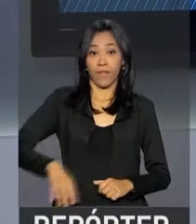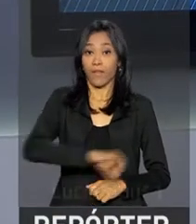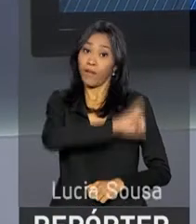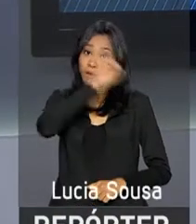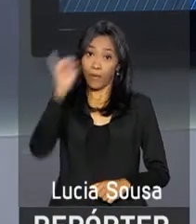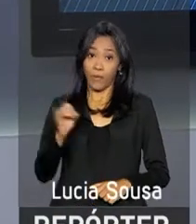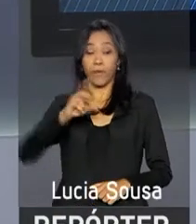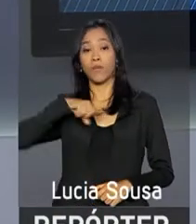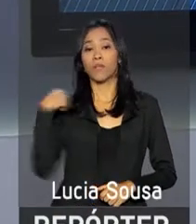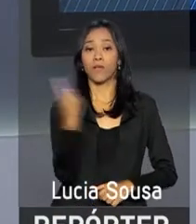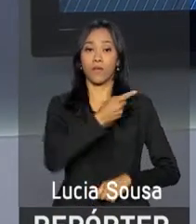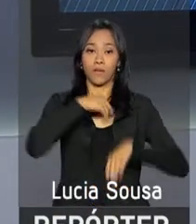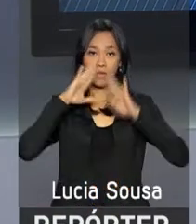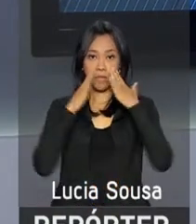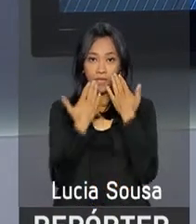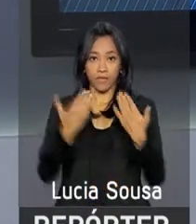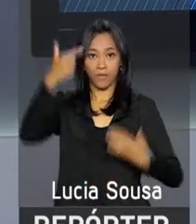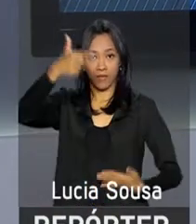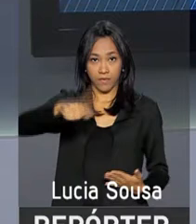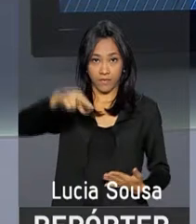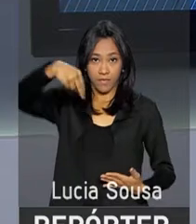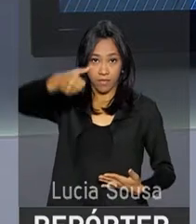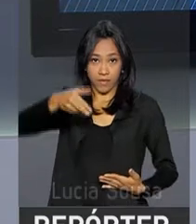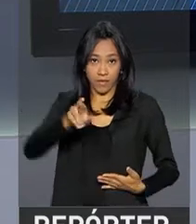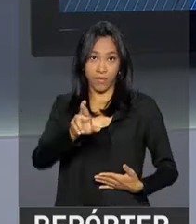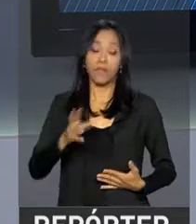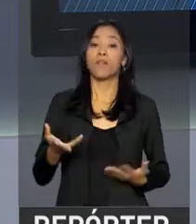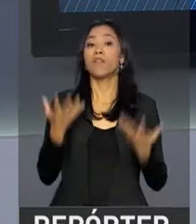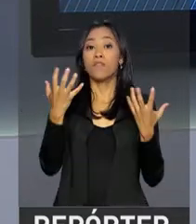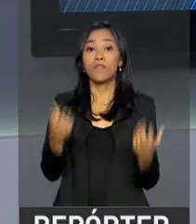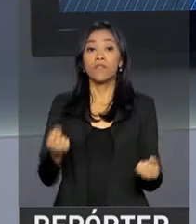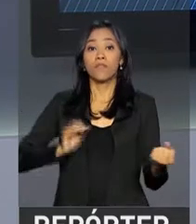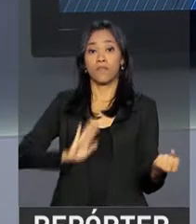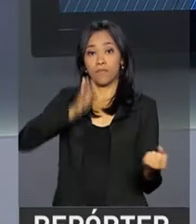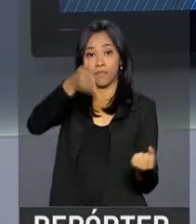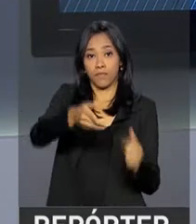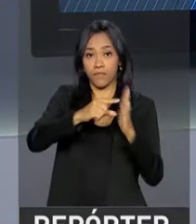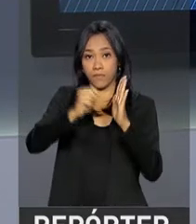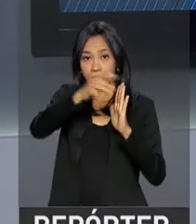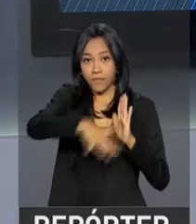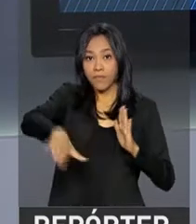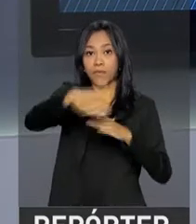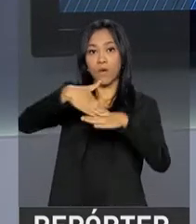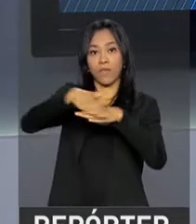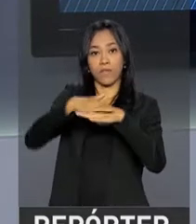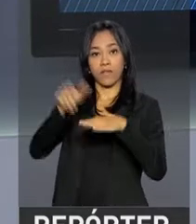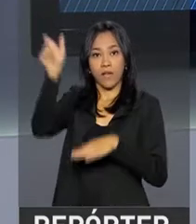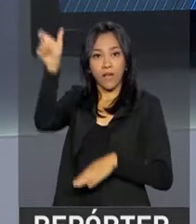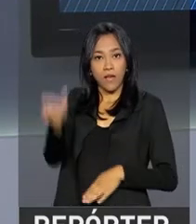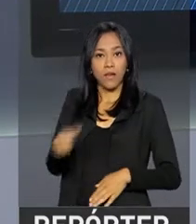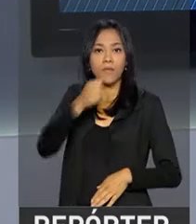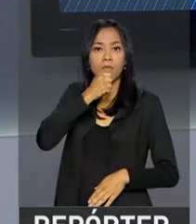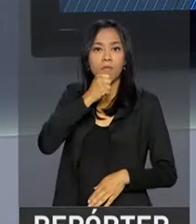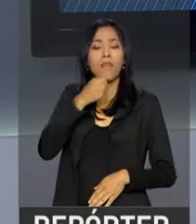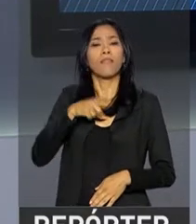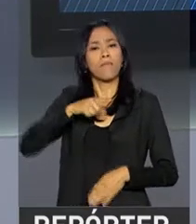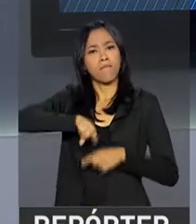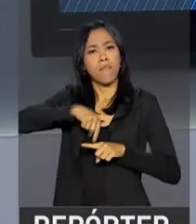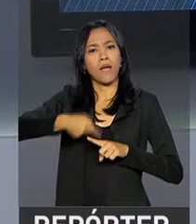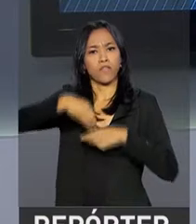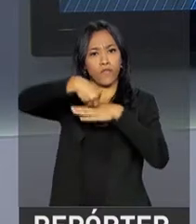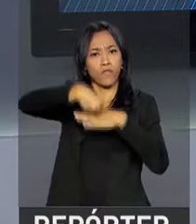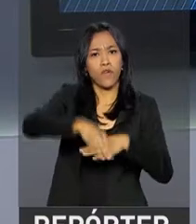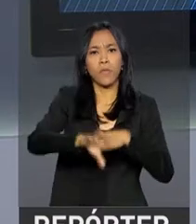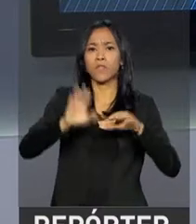Olá, o repórter NBR começa agora. Vamos ao Palácio do Planalto conversar com a repórter Cleide Lopes. Ela traz informações sobre bolsas